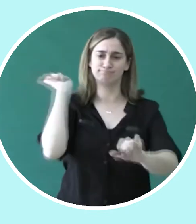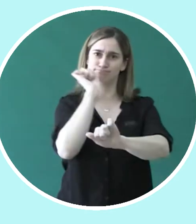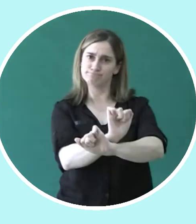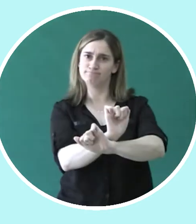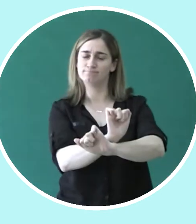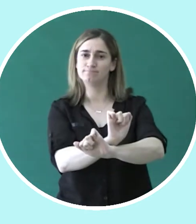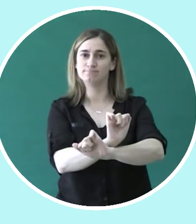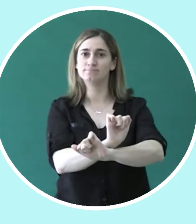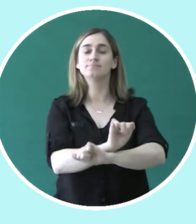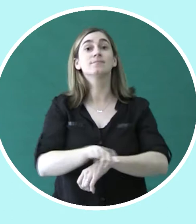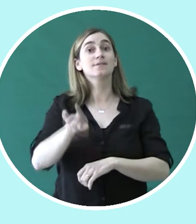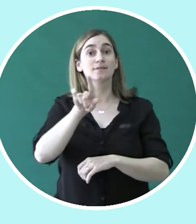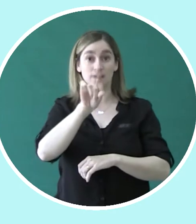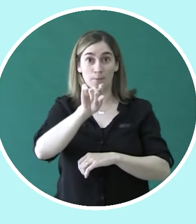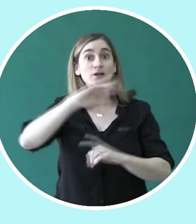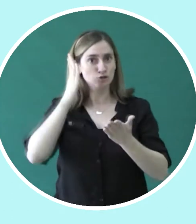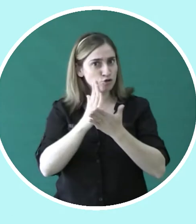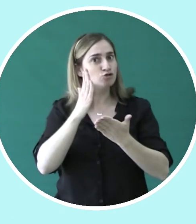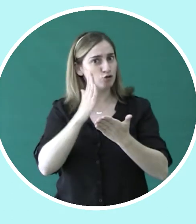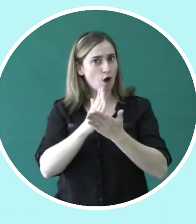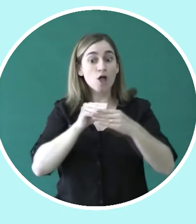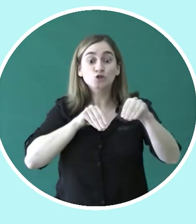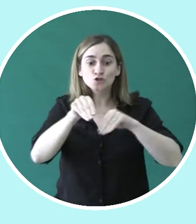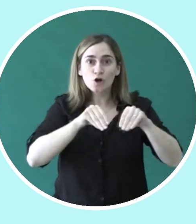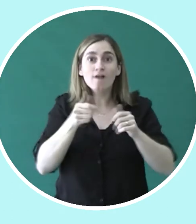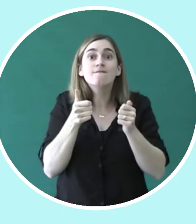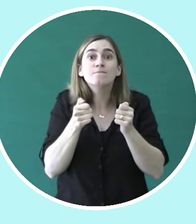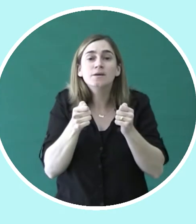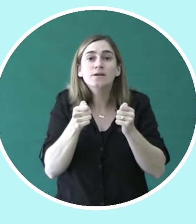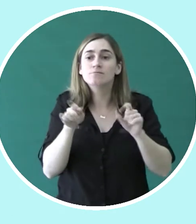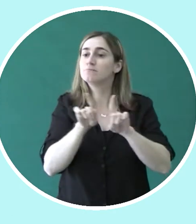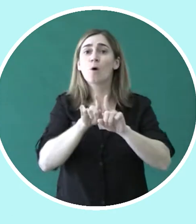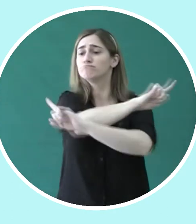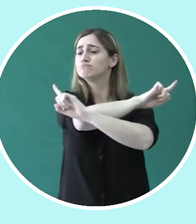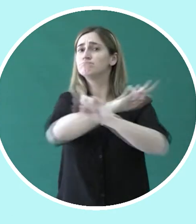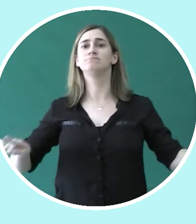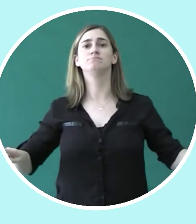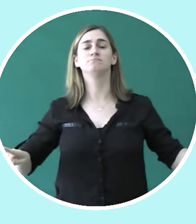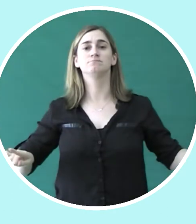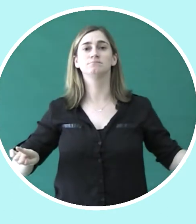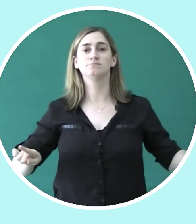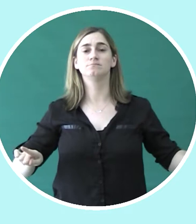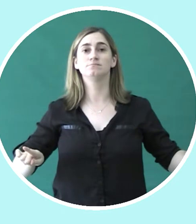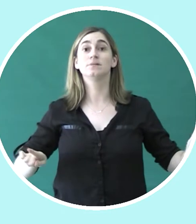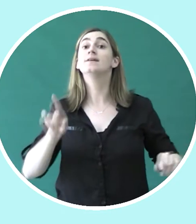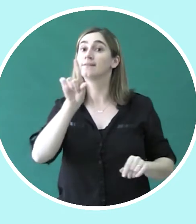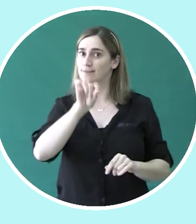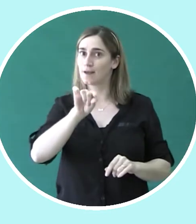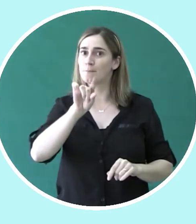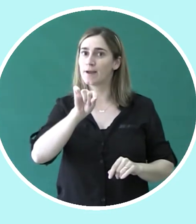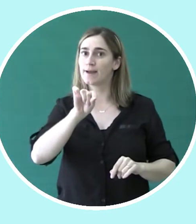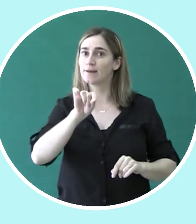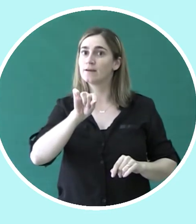e 3 cadeados. Na escola, os jogos de vídeo eram totalmente proibidos. E finalmente,